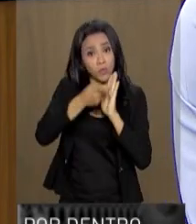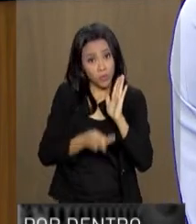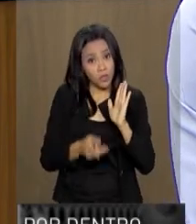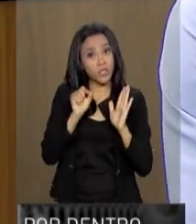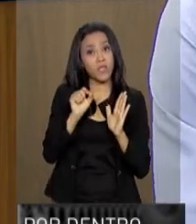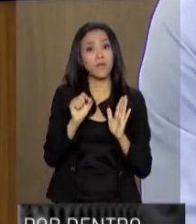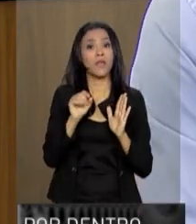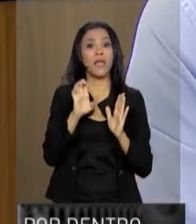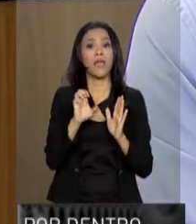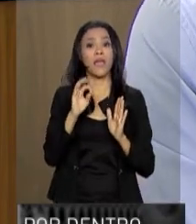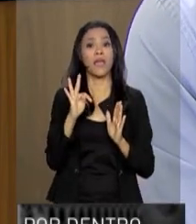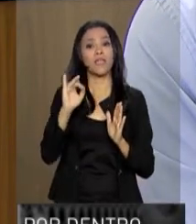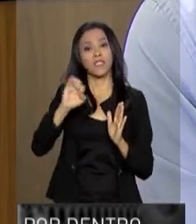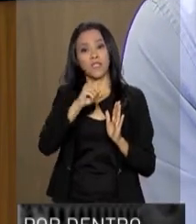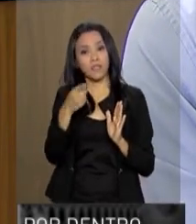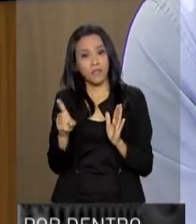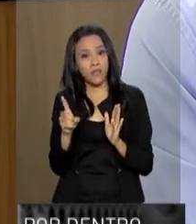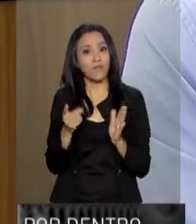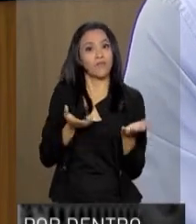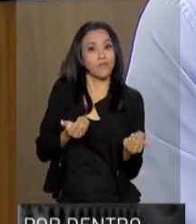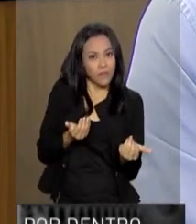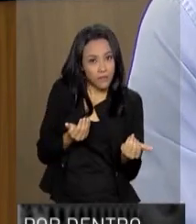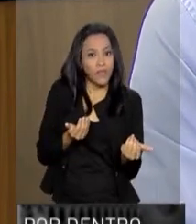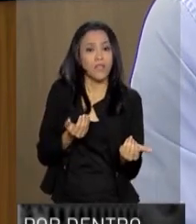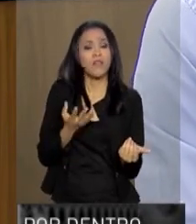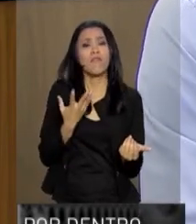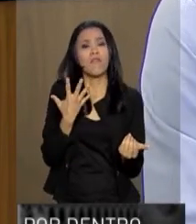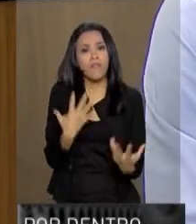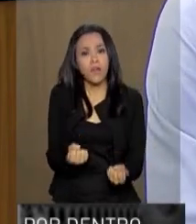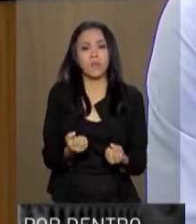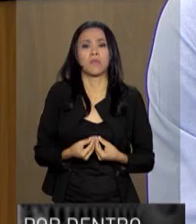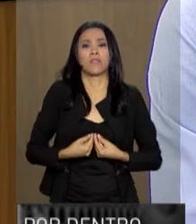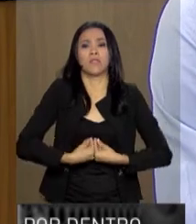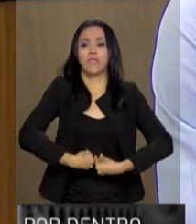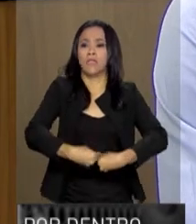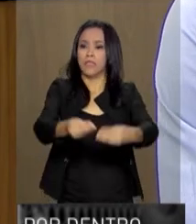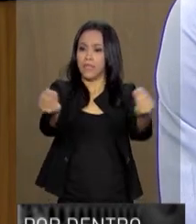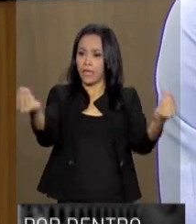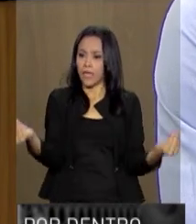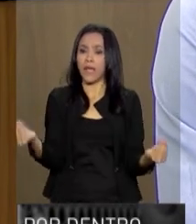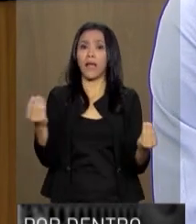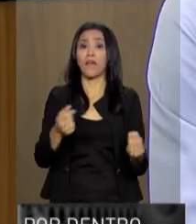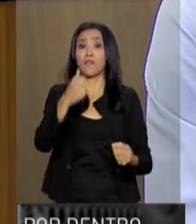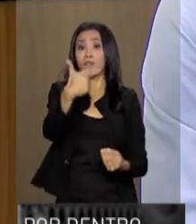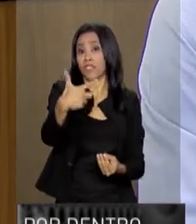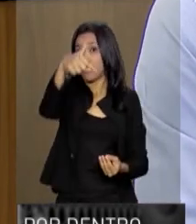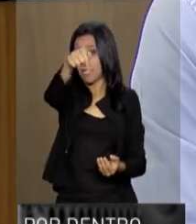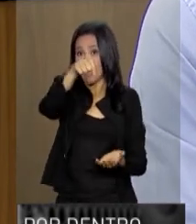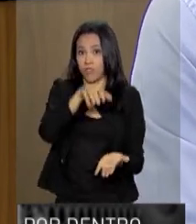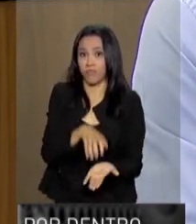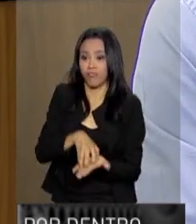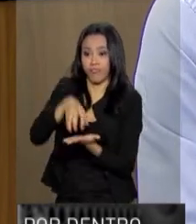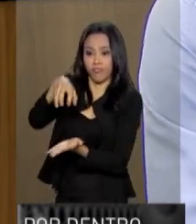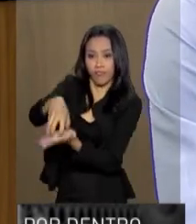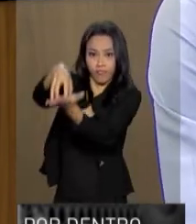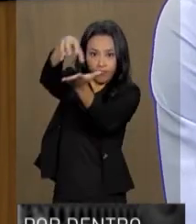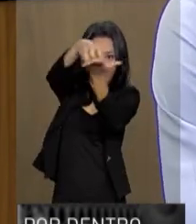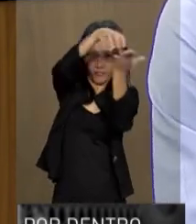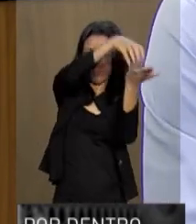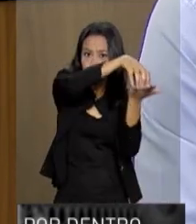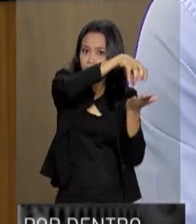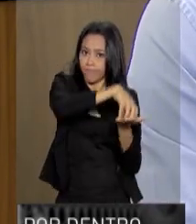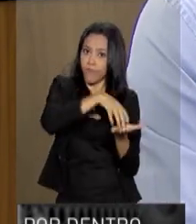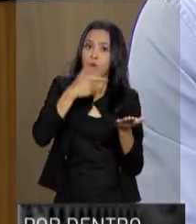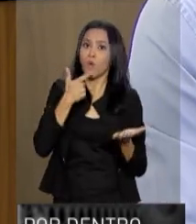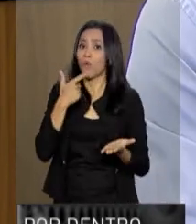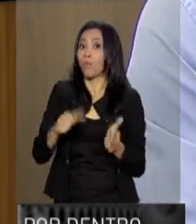2.0 nós vamos entregar 27 unidades de estação juventude começamos a entregar o primeiro agora na sexta